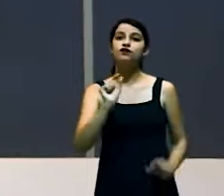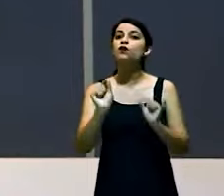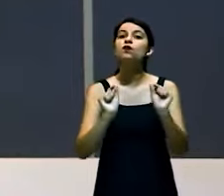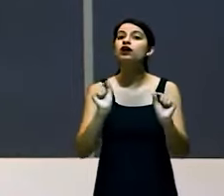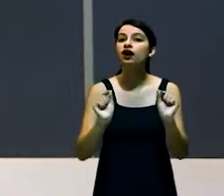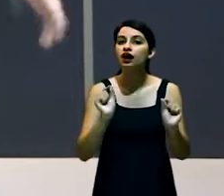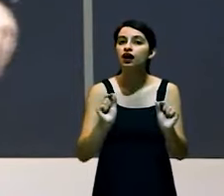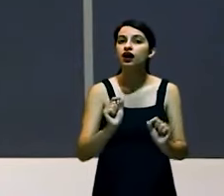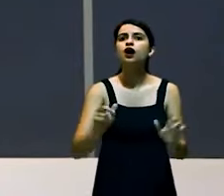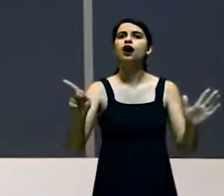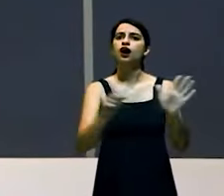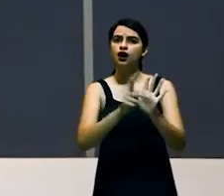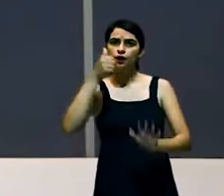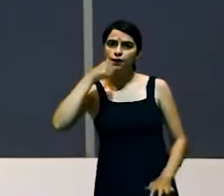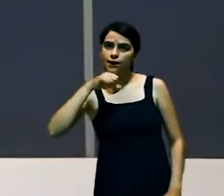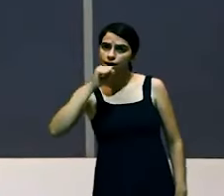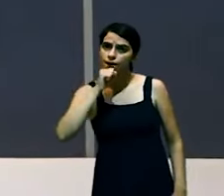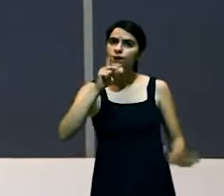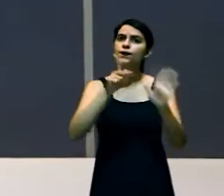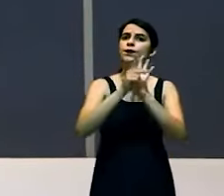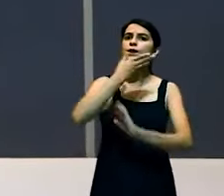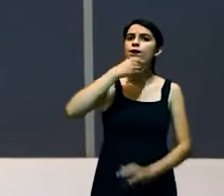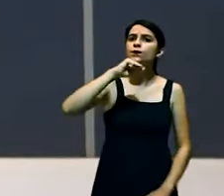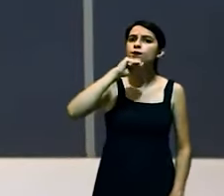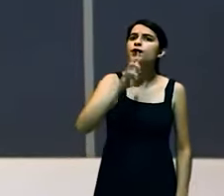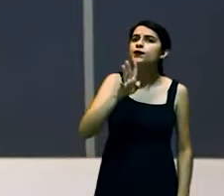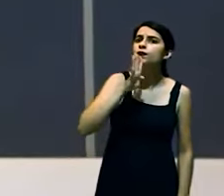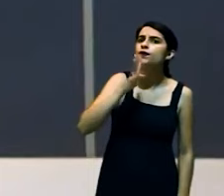Ou deveria conhecer. É você